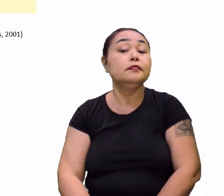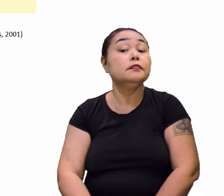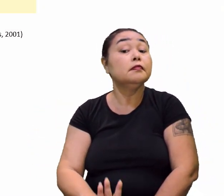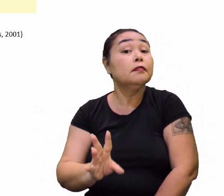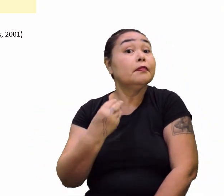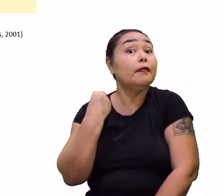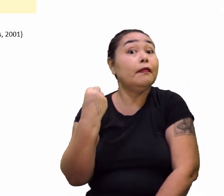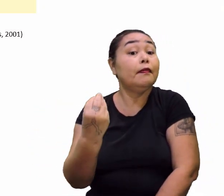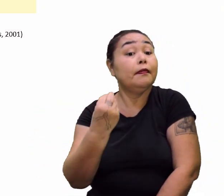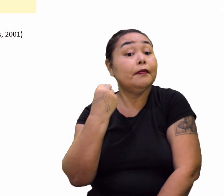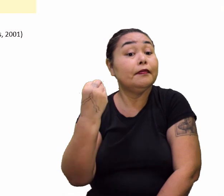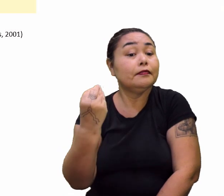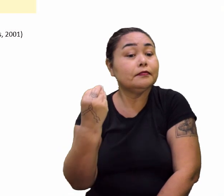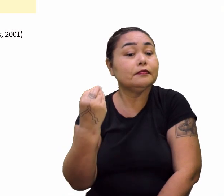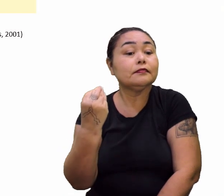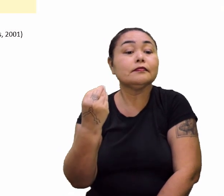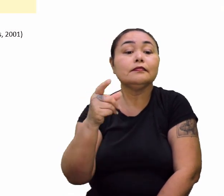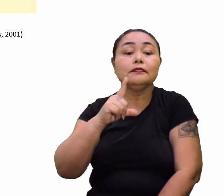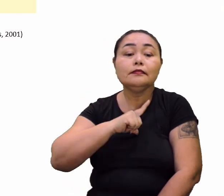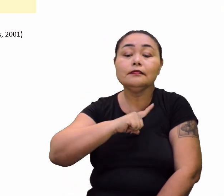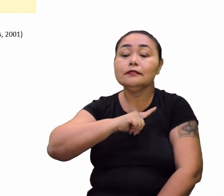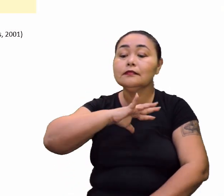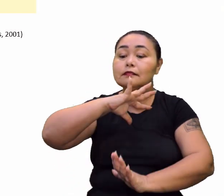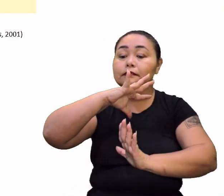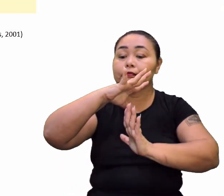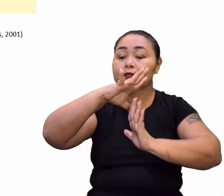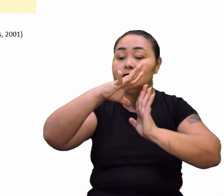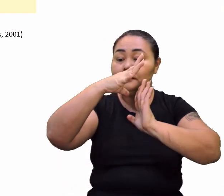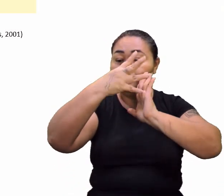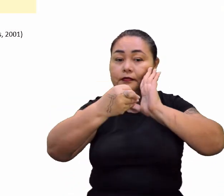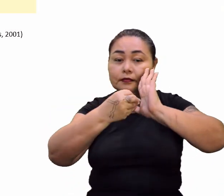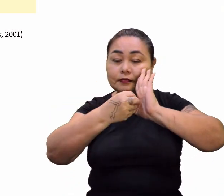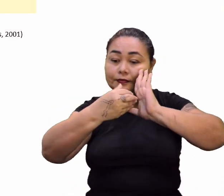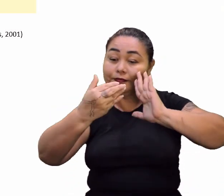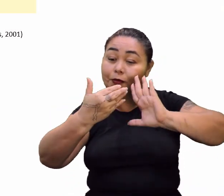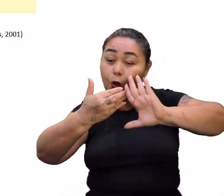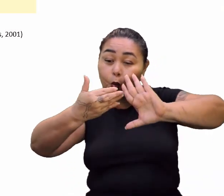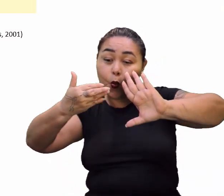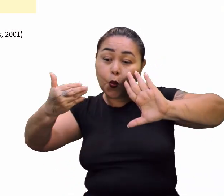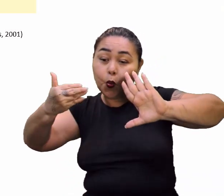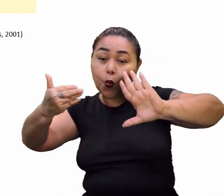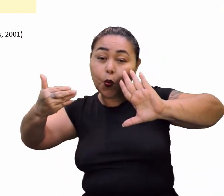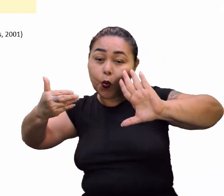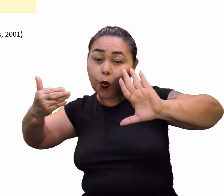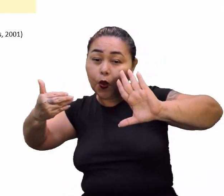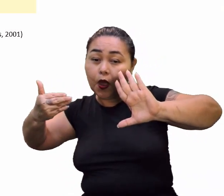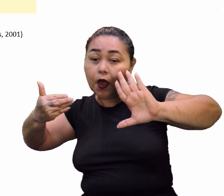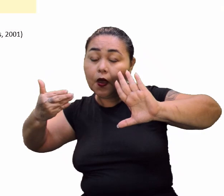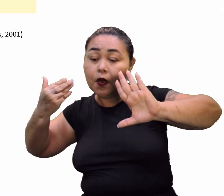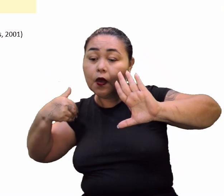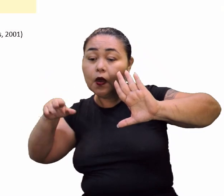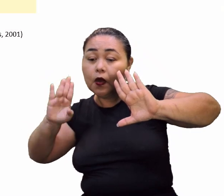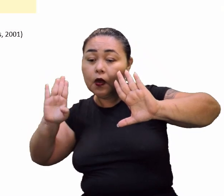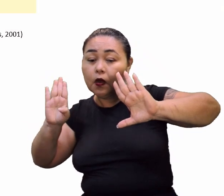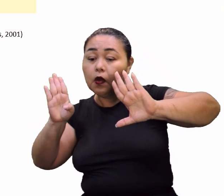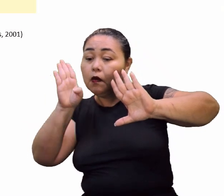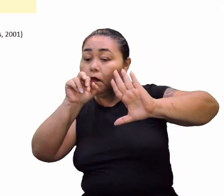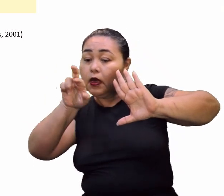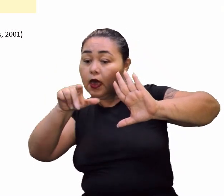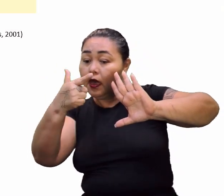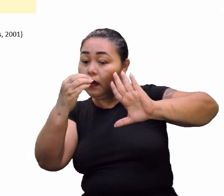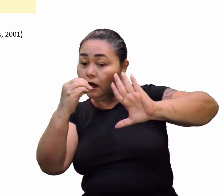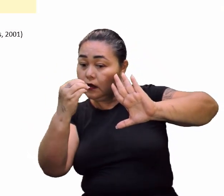Para quê? Para tirar a Amazônia do isolamento. Ela começa sendo chamada de